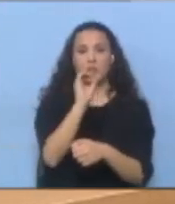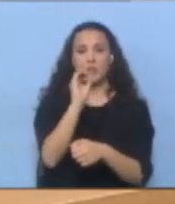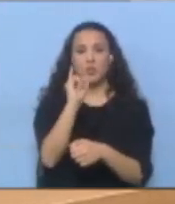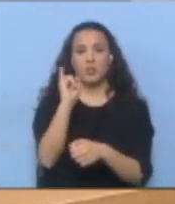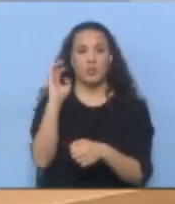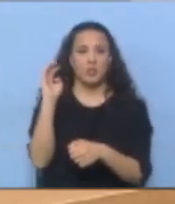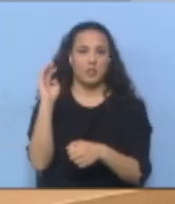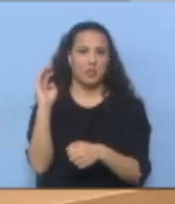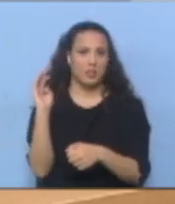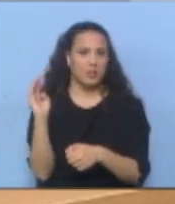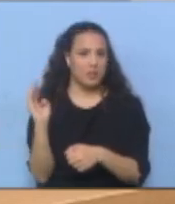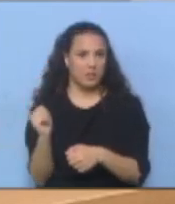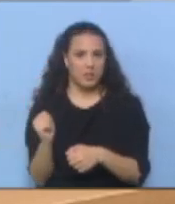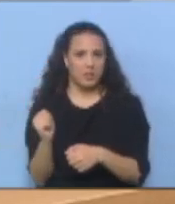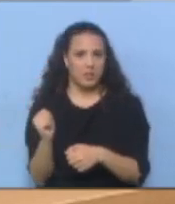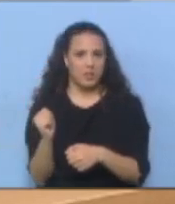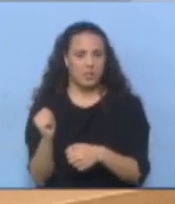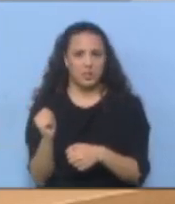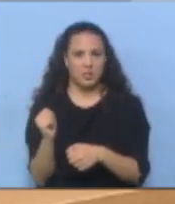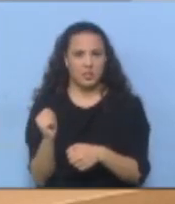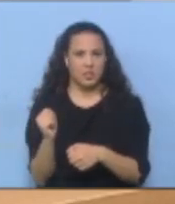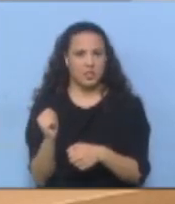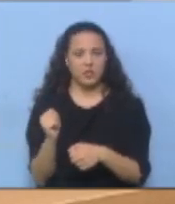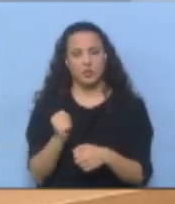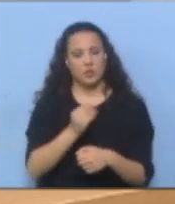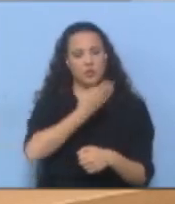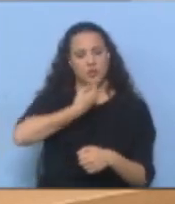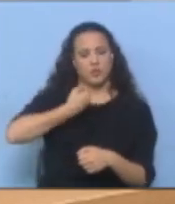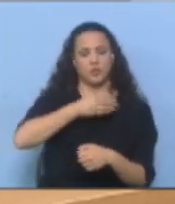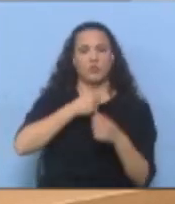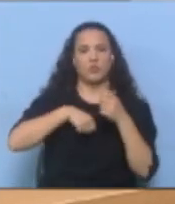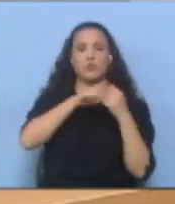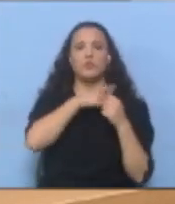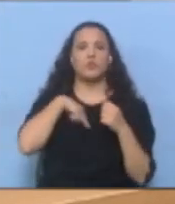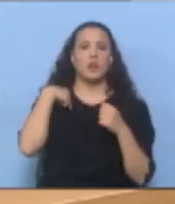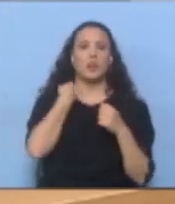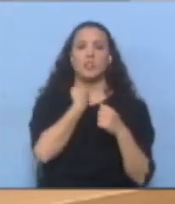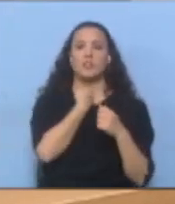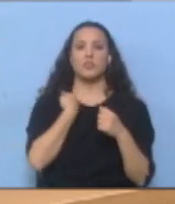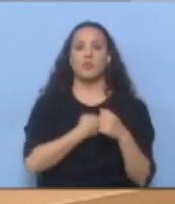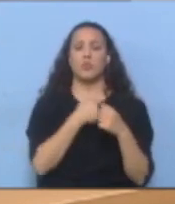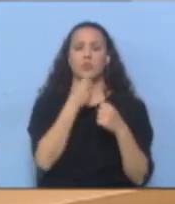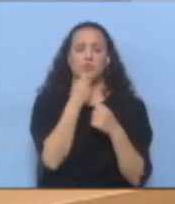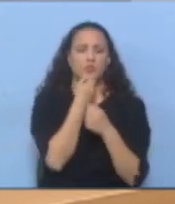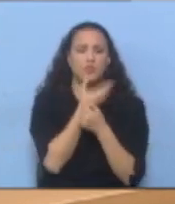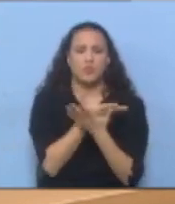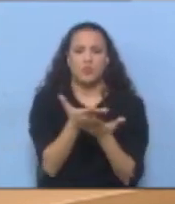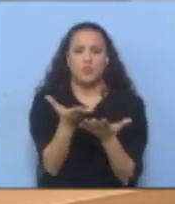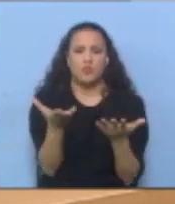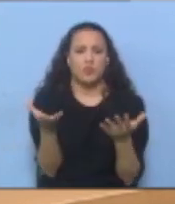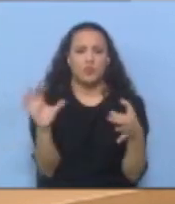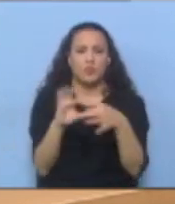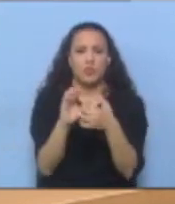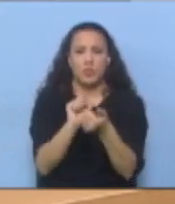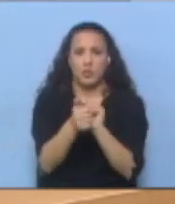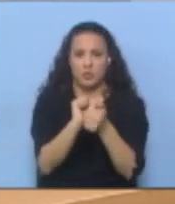os apetrechos e digamos, os cascóis, toda essa liturgia que existe no desporto.